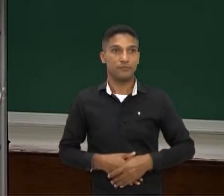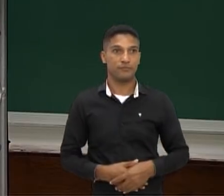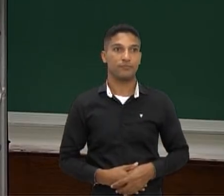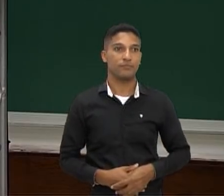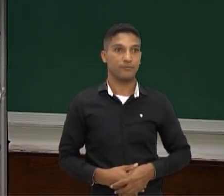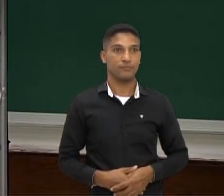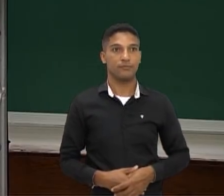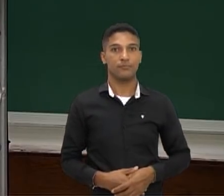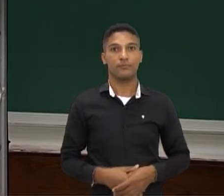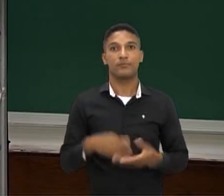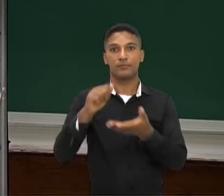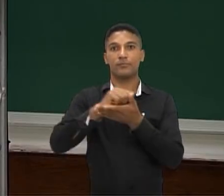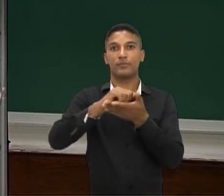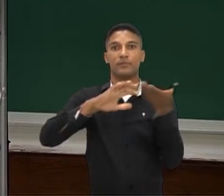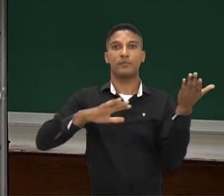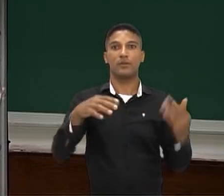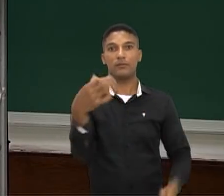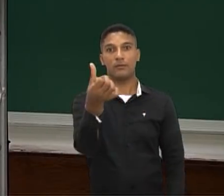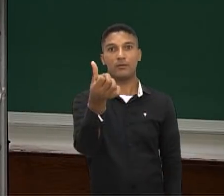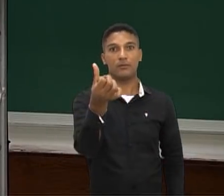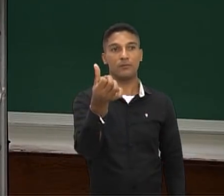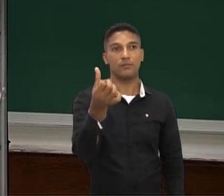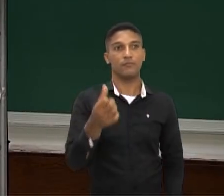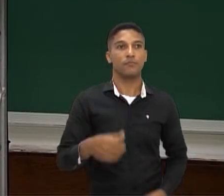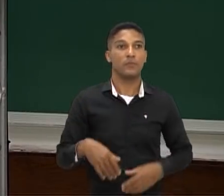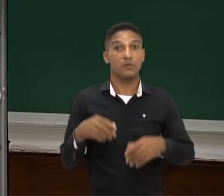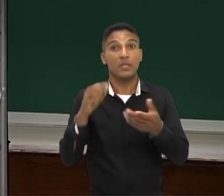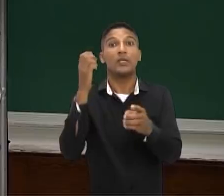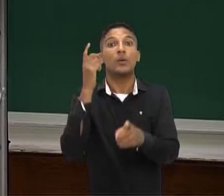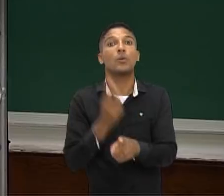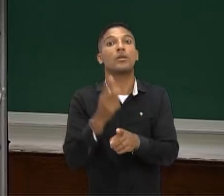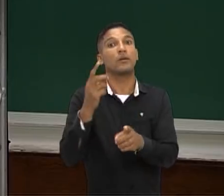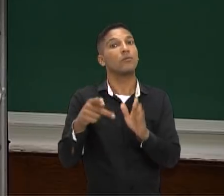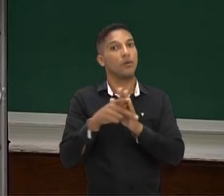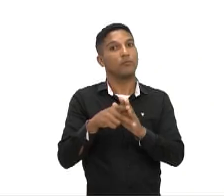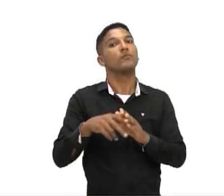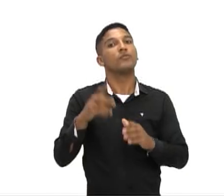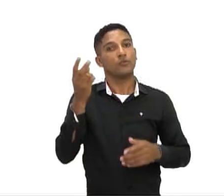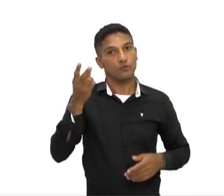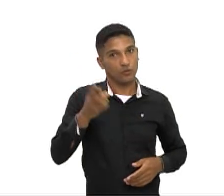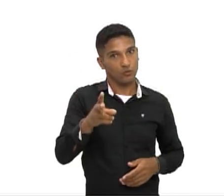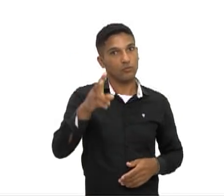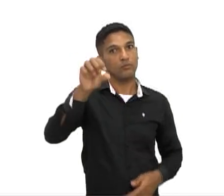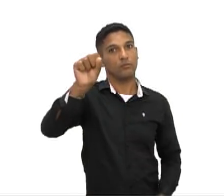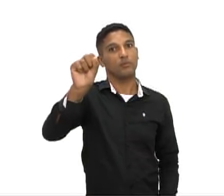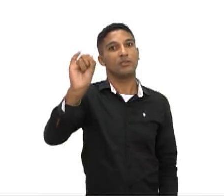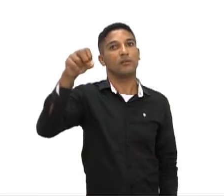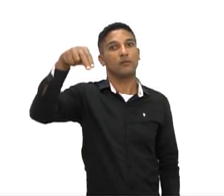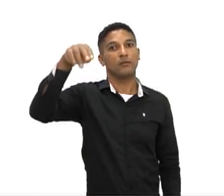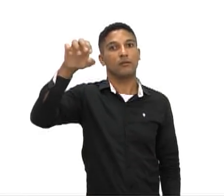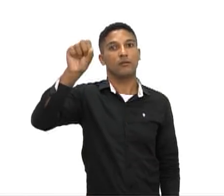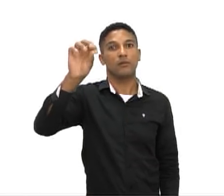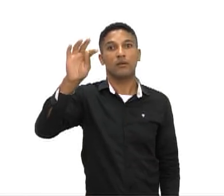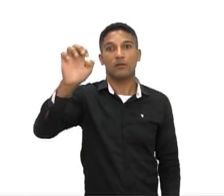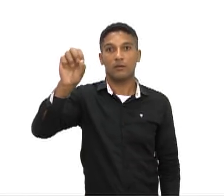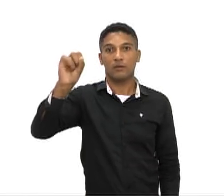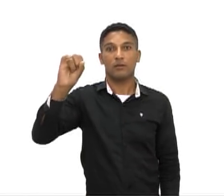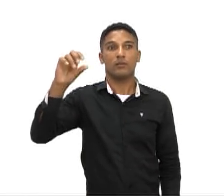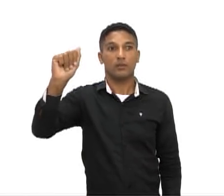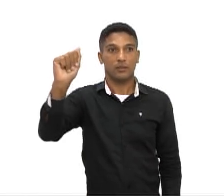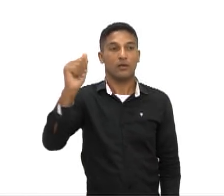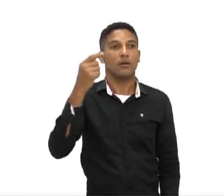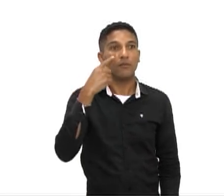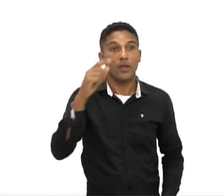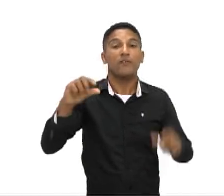exercício 6 agora, eu vou pedir para vocês localizarem a sinestesia no fragmento abaixo. Qual o sentido do leitor o narrador pretende provocar?